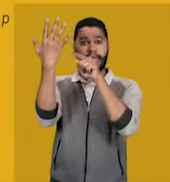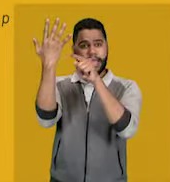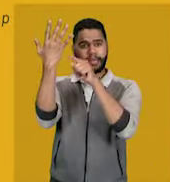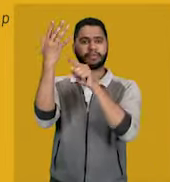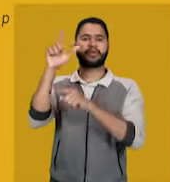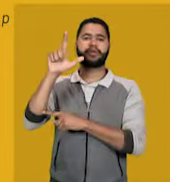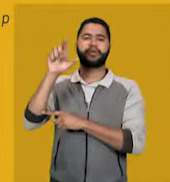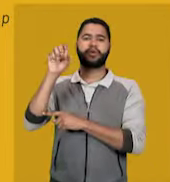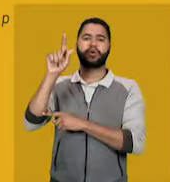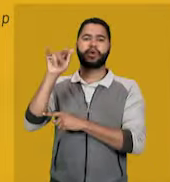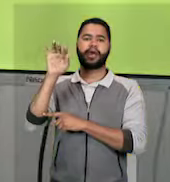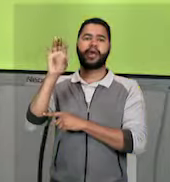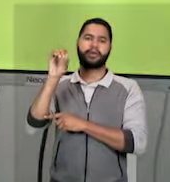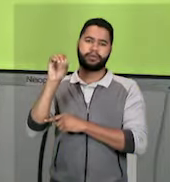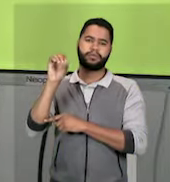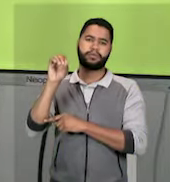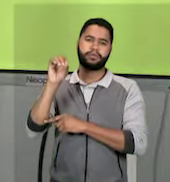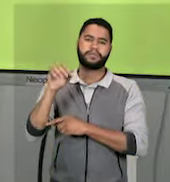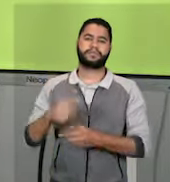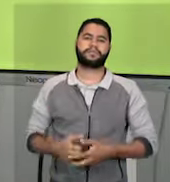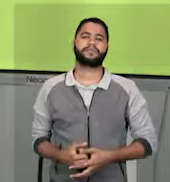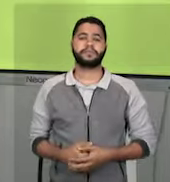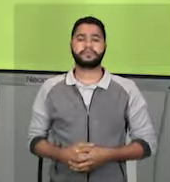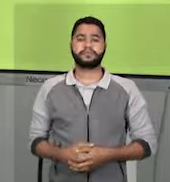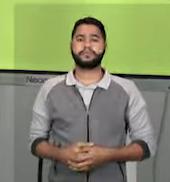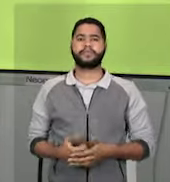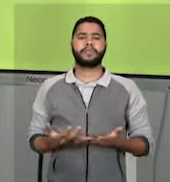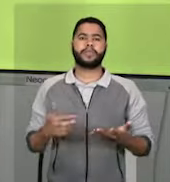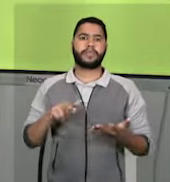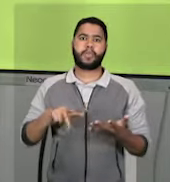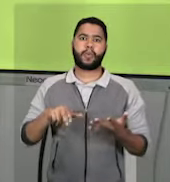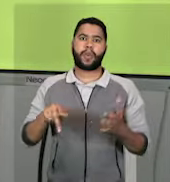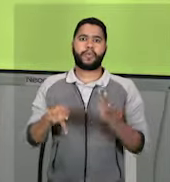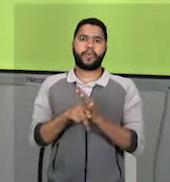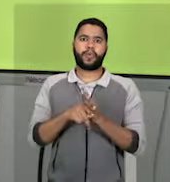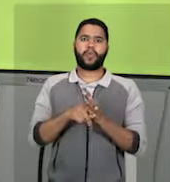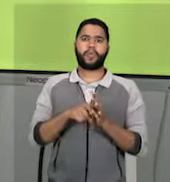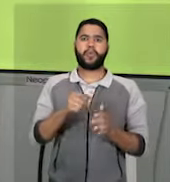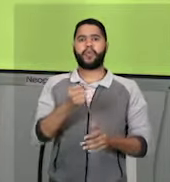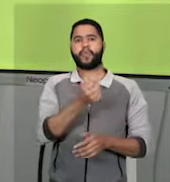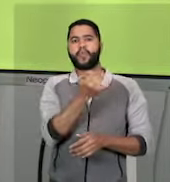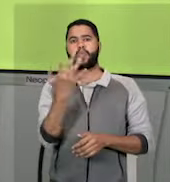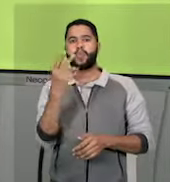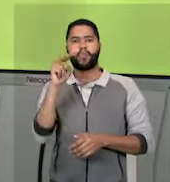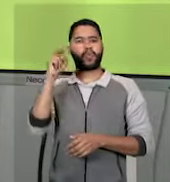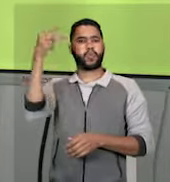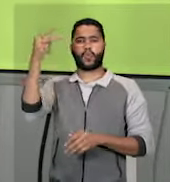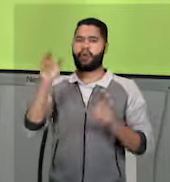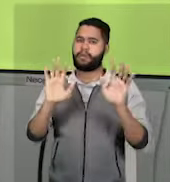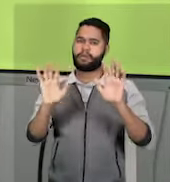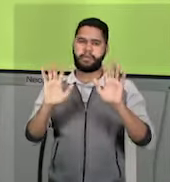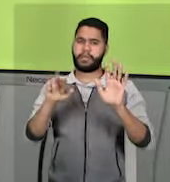obter o expoente dessa minha potenciação. Não é uma potenciação, mas utilizamos